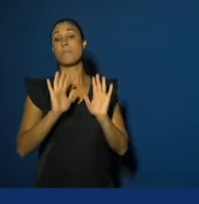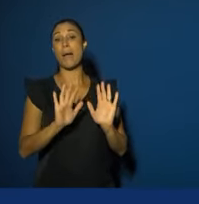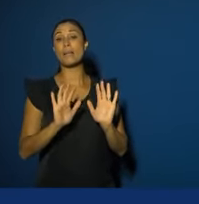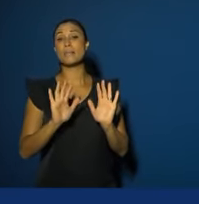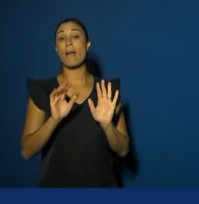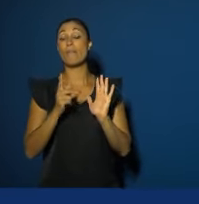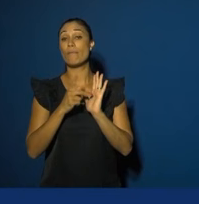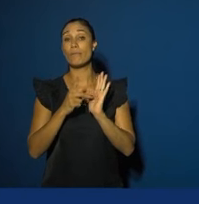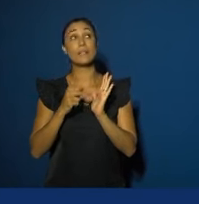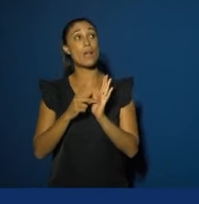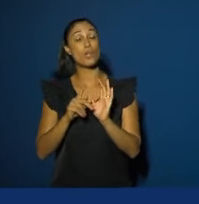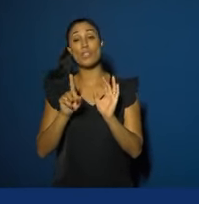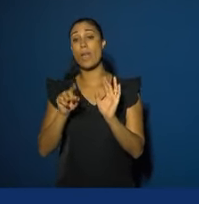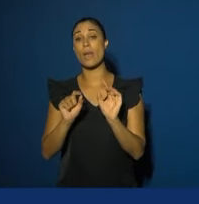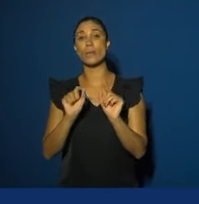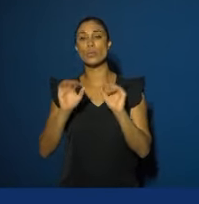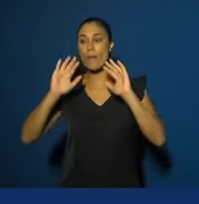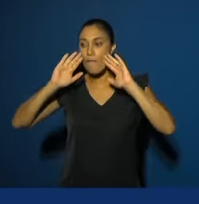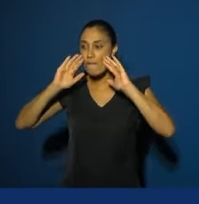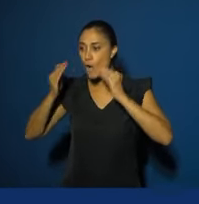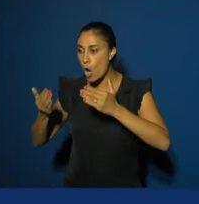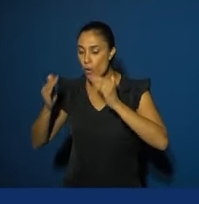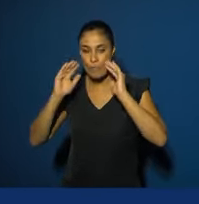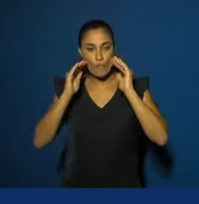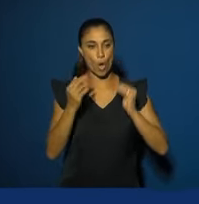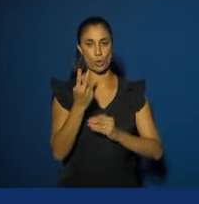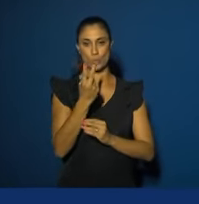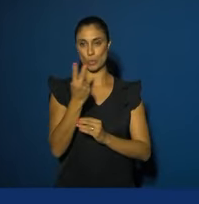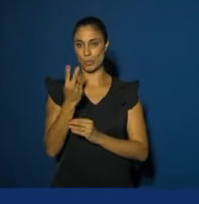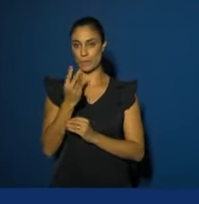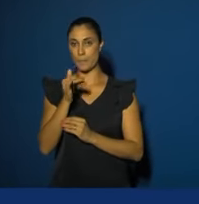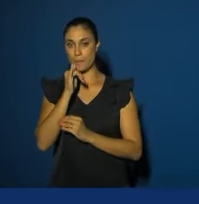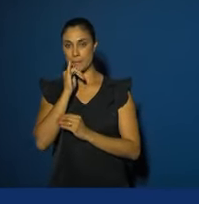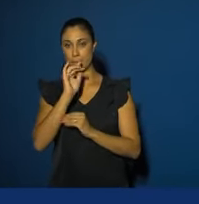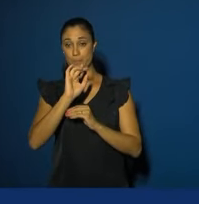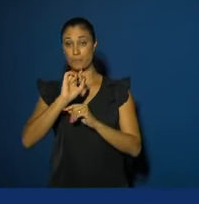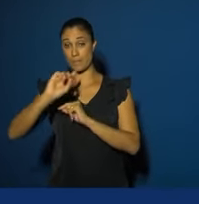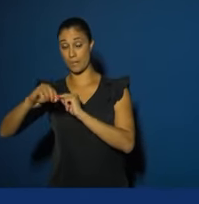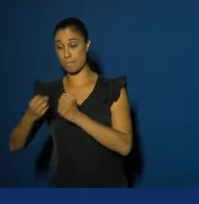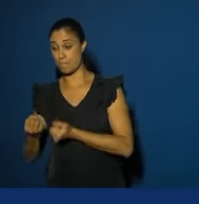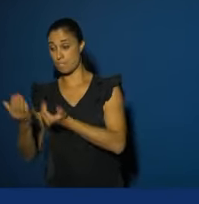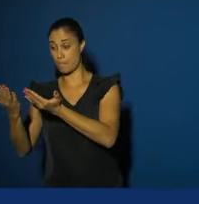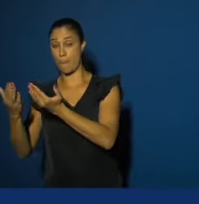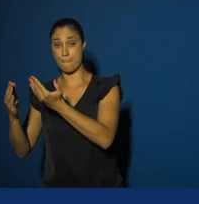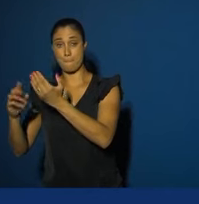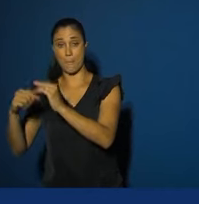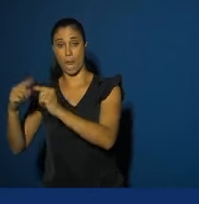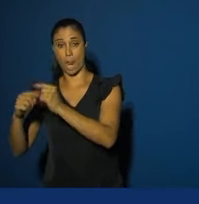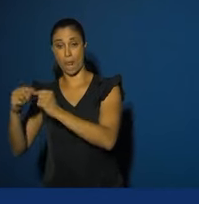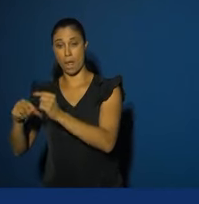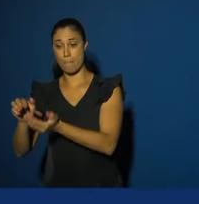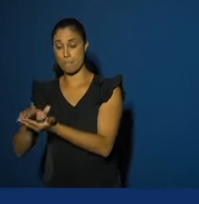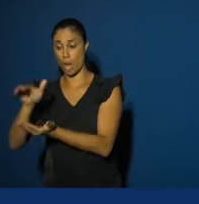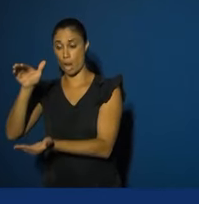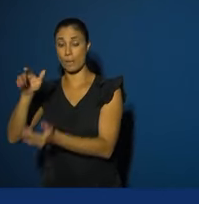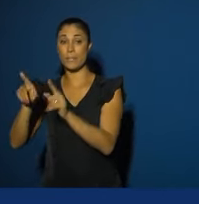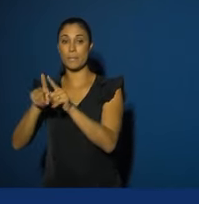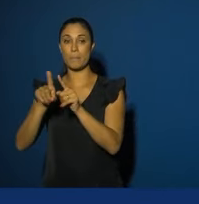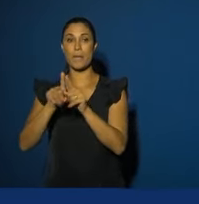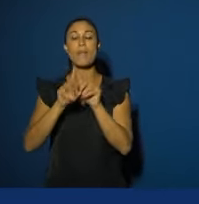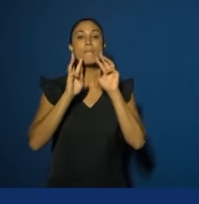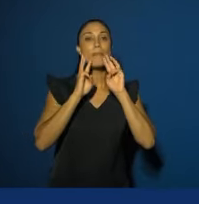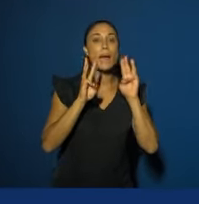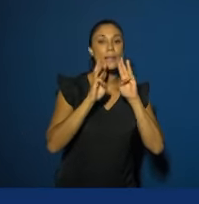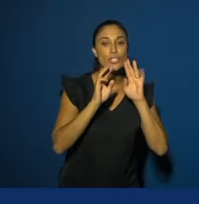mas a verdade é que tá todo mundo querendo focar em duas coisas colocar mais produto na loja e fazer mais evento de relacionamento de